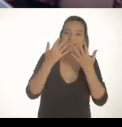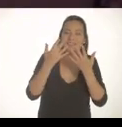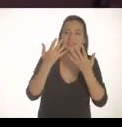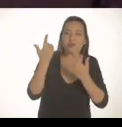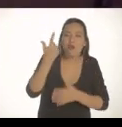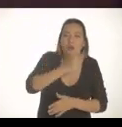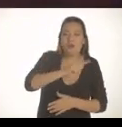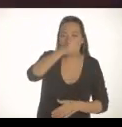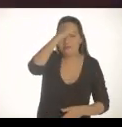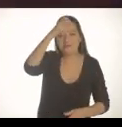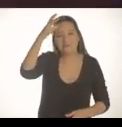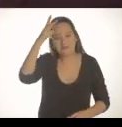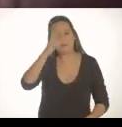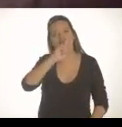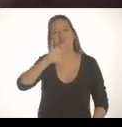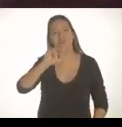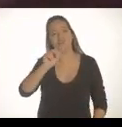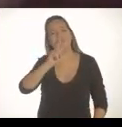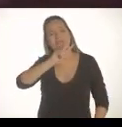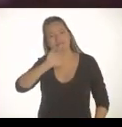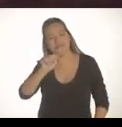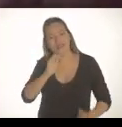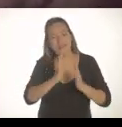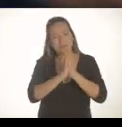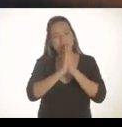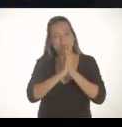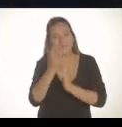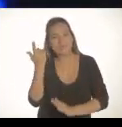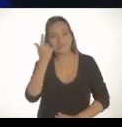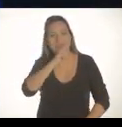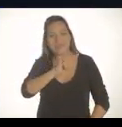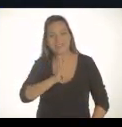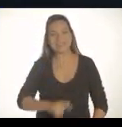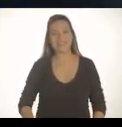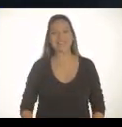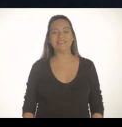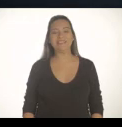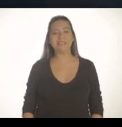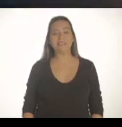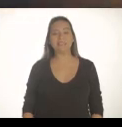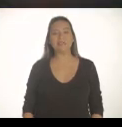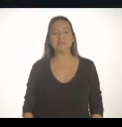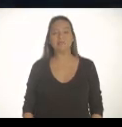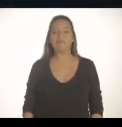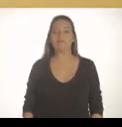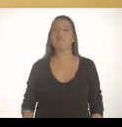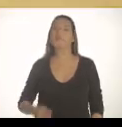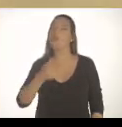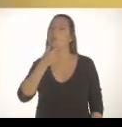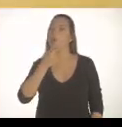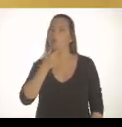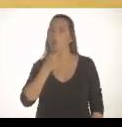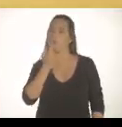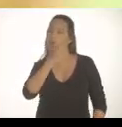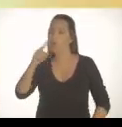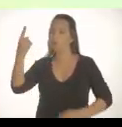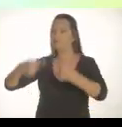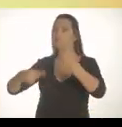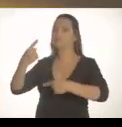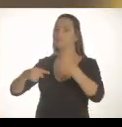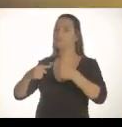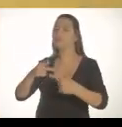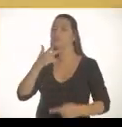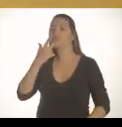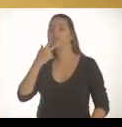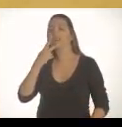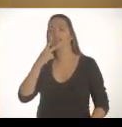prefeito do Rio de Janeiro. Se Deus quiser, ele vai conseguir. Um deputado da direita me falou assim: ô, Freixo, tu